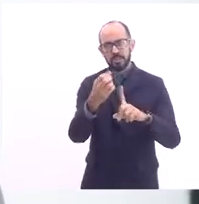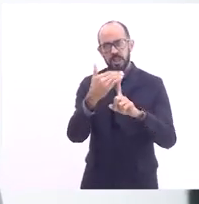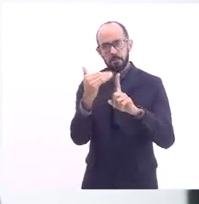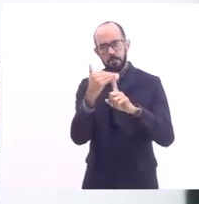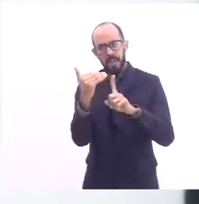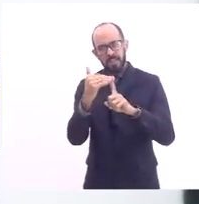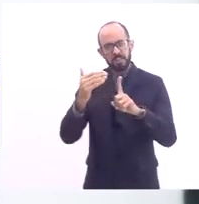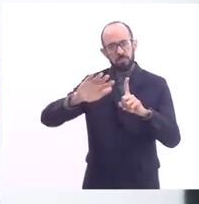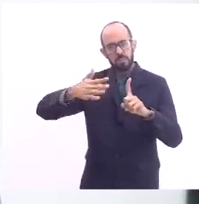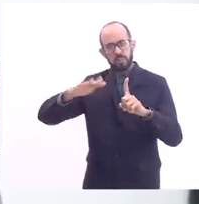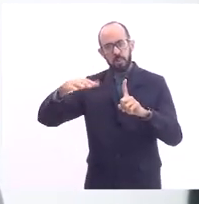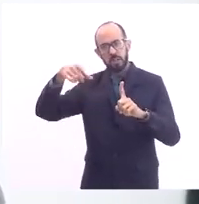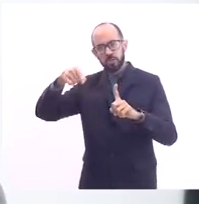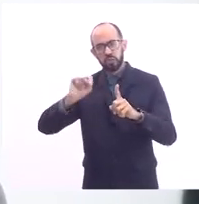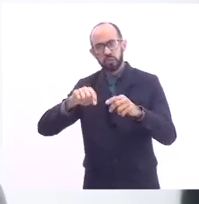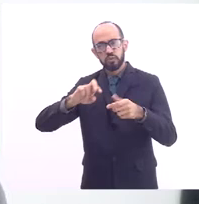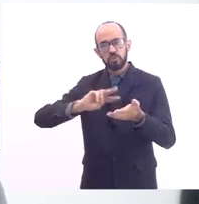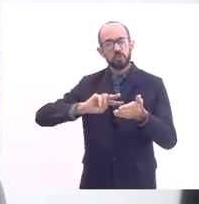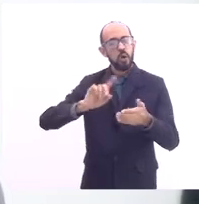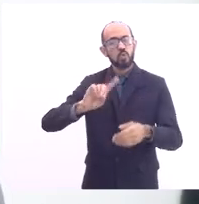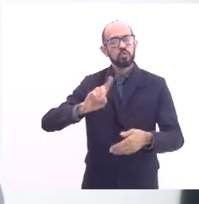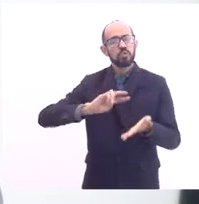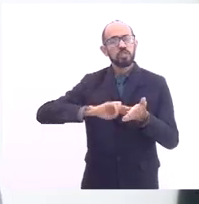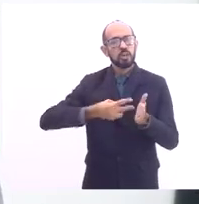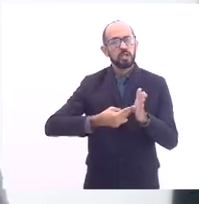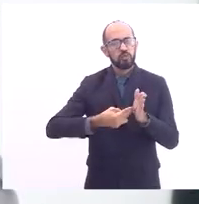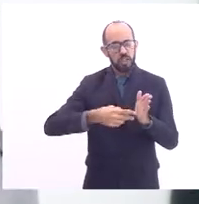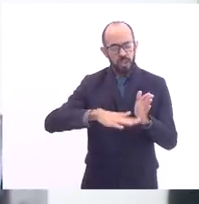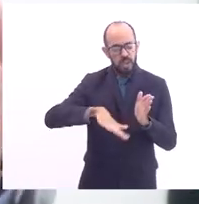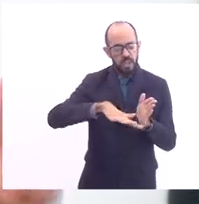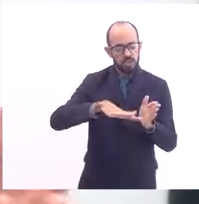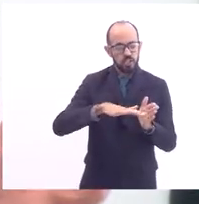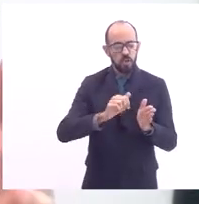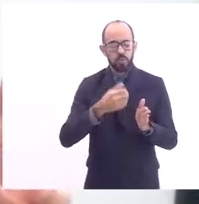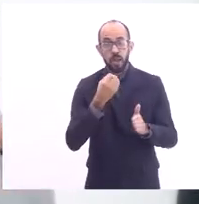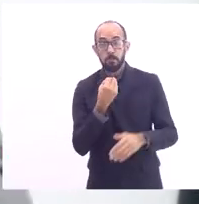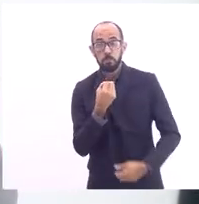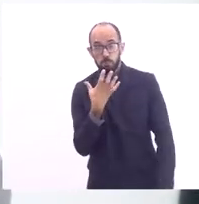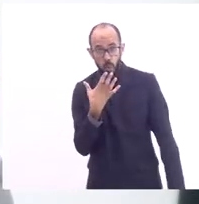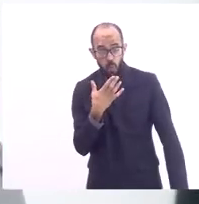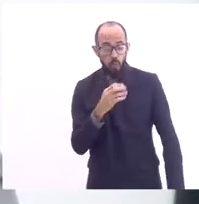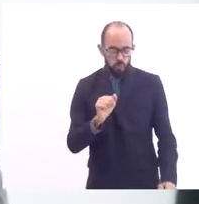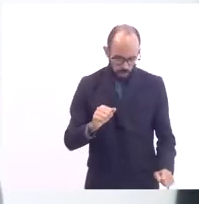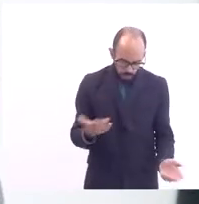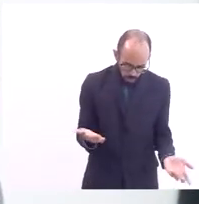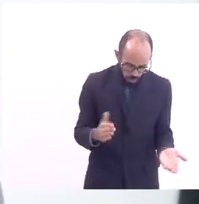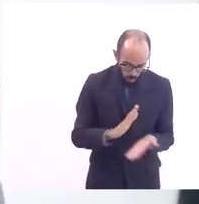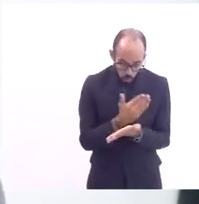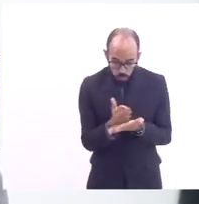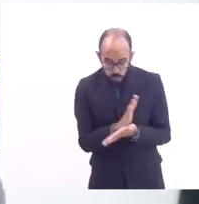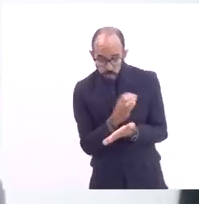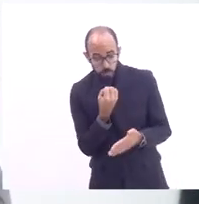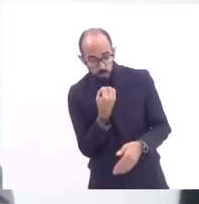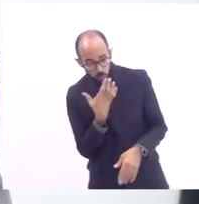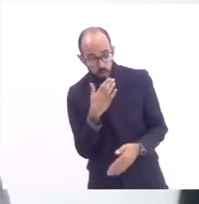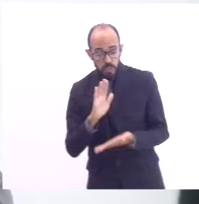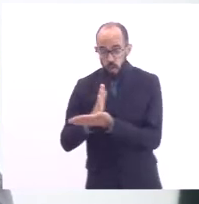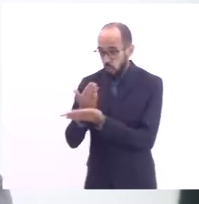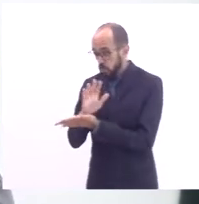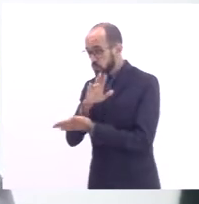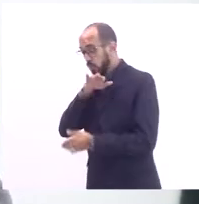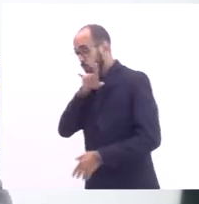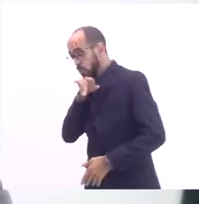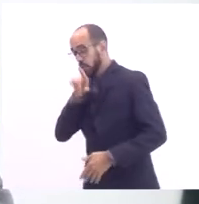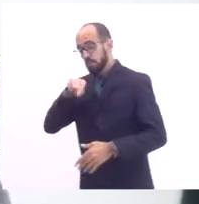significa que tem muita região que precisa ser melhorada e tem algumas regiões que estão boas, enfim. Mas é a oportunidade